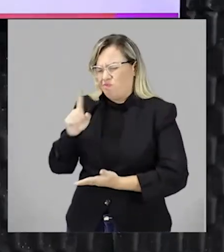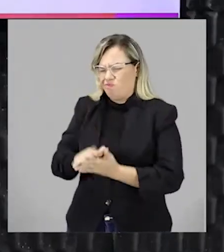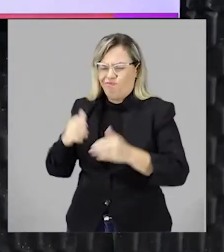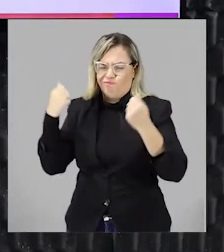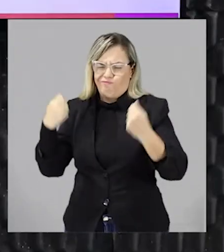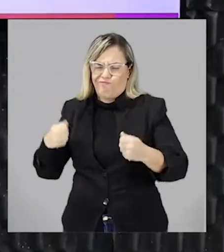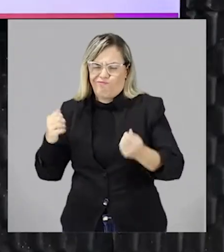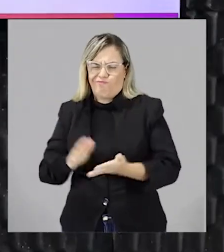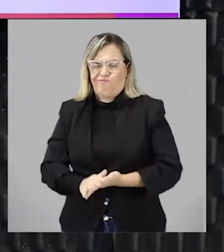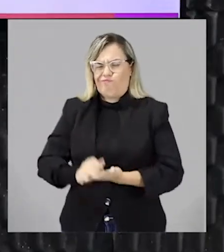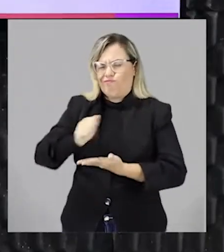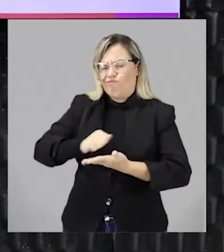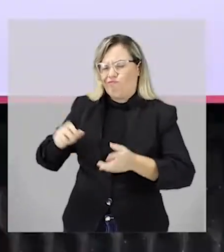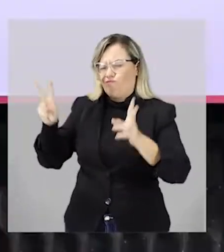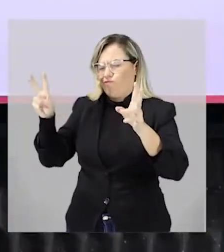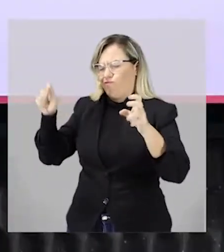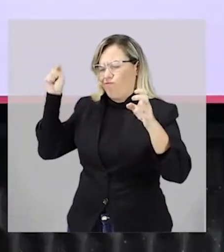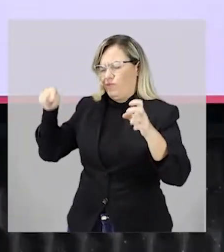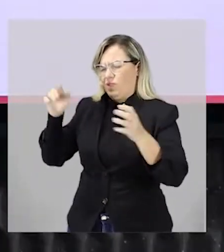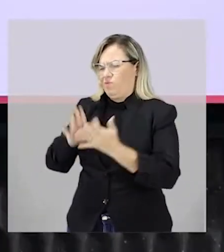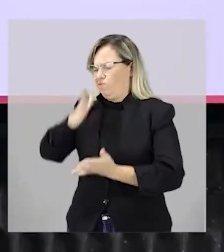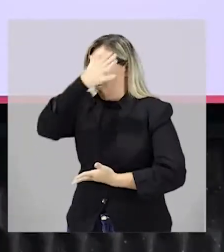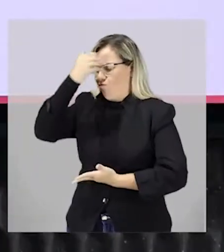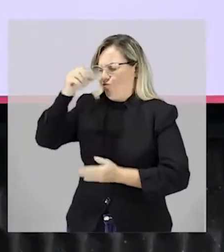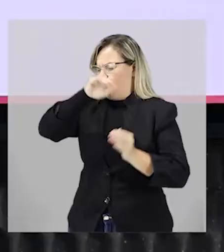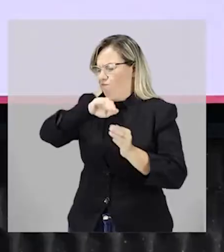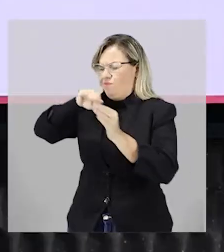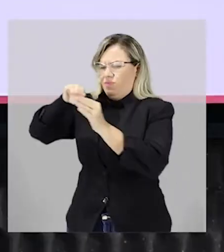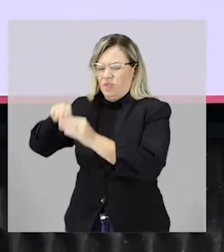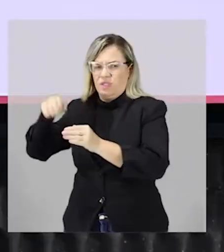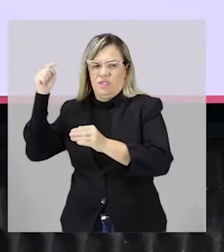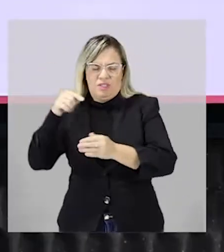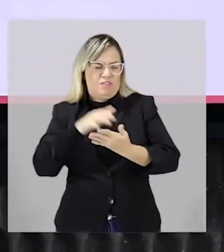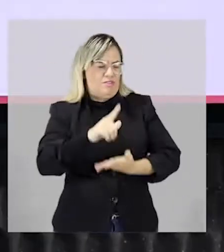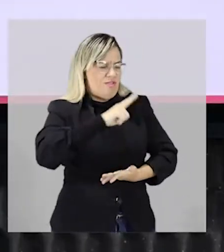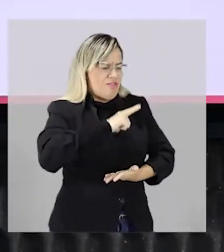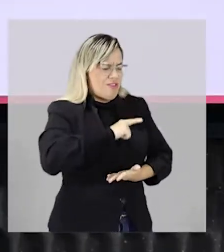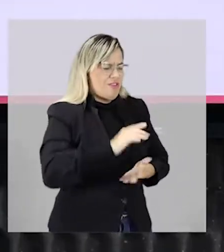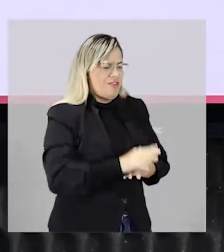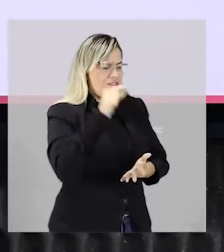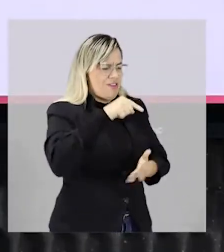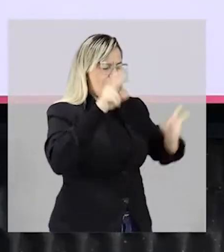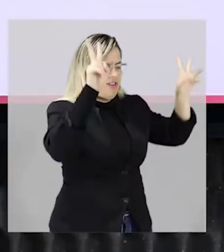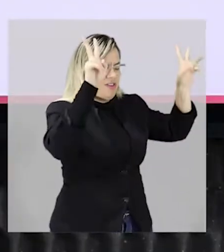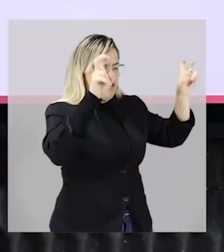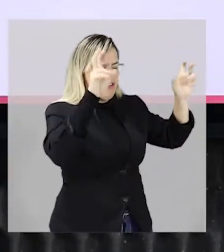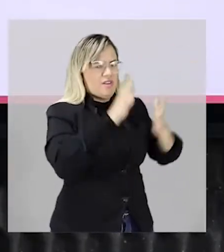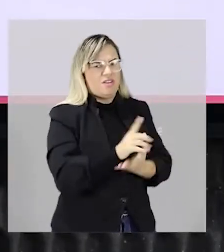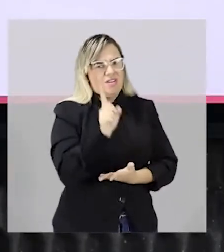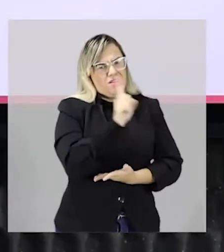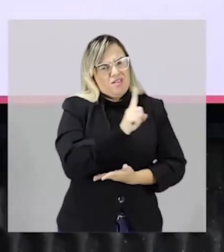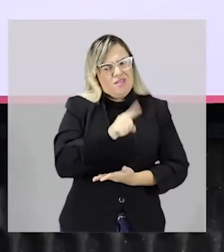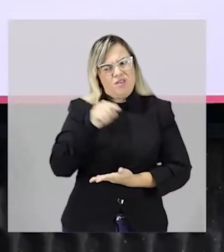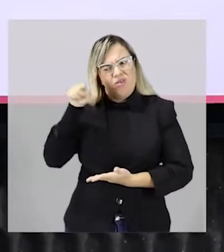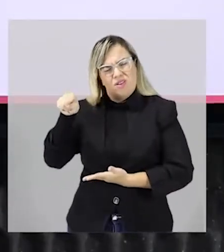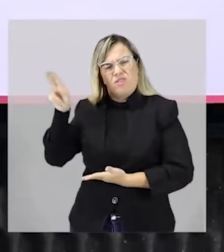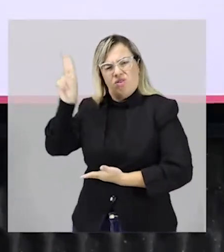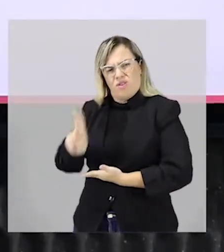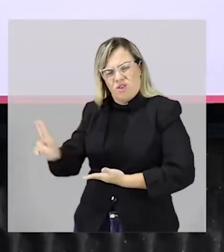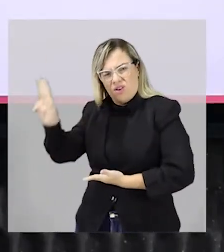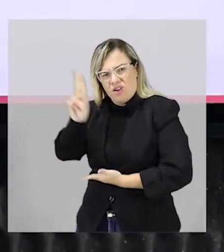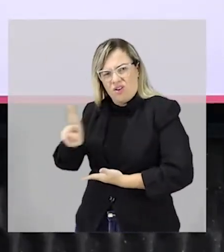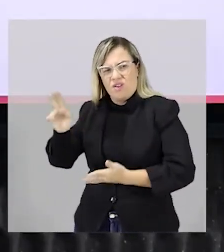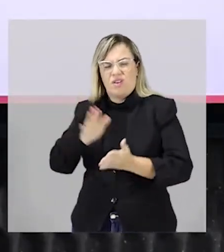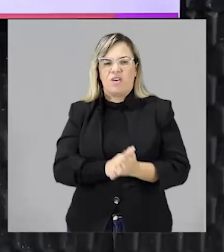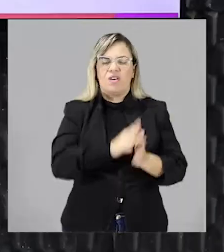na redação. Então, portanto, esqueçam o título. Vocês já têm o tema e não precisa colocar um título na redação